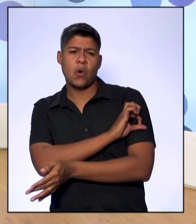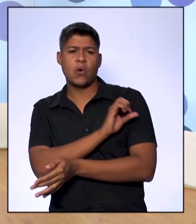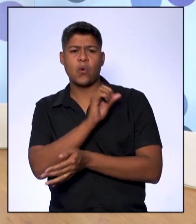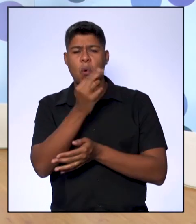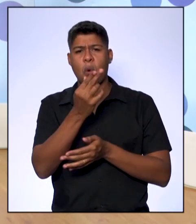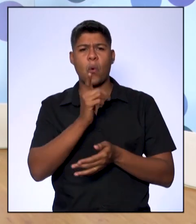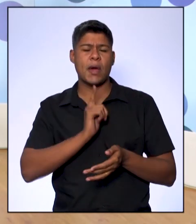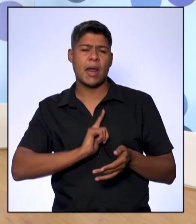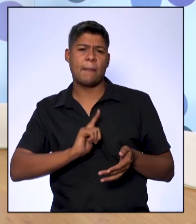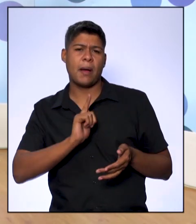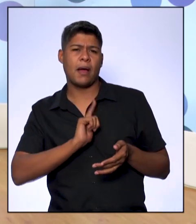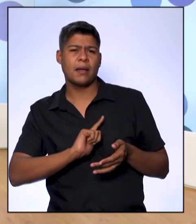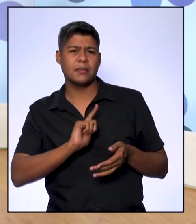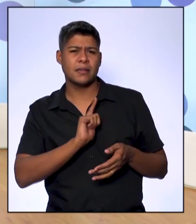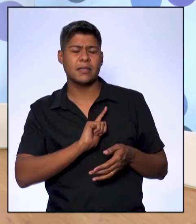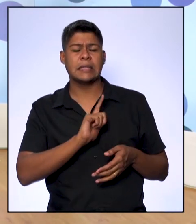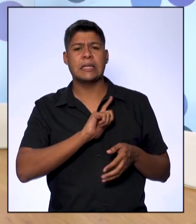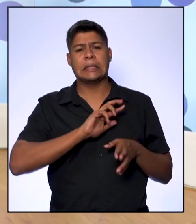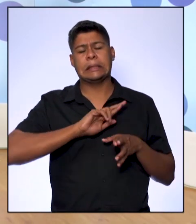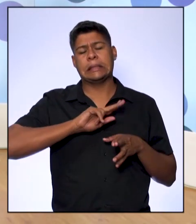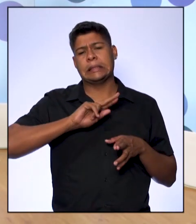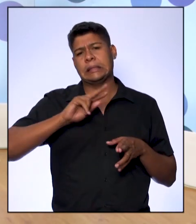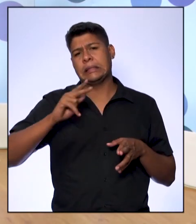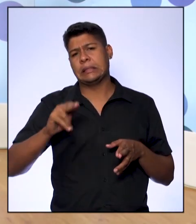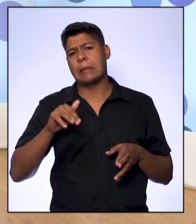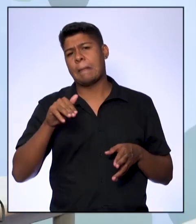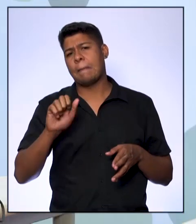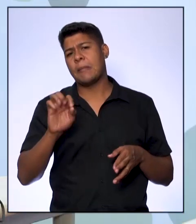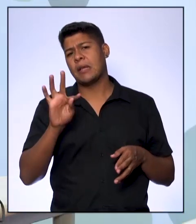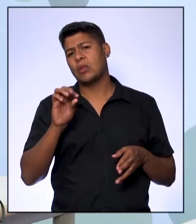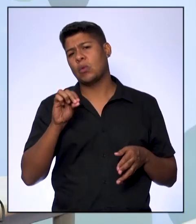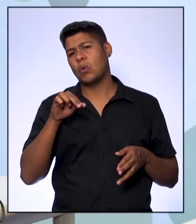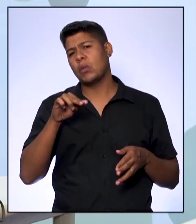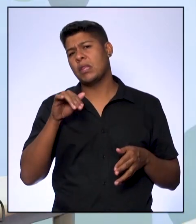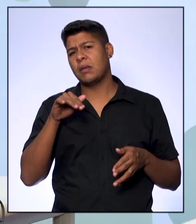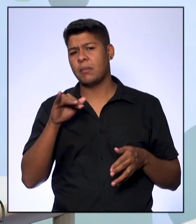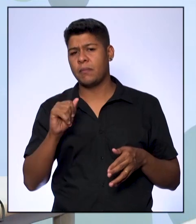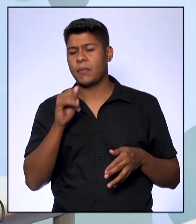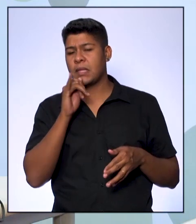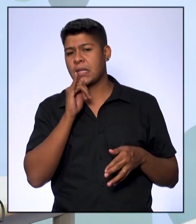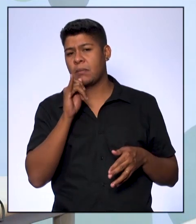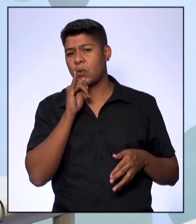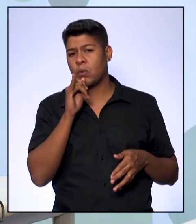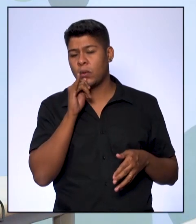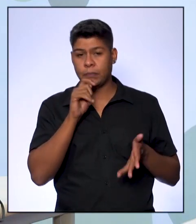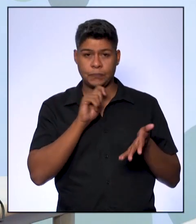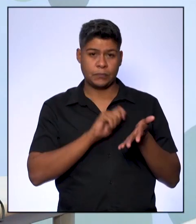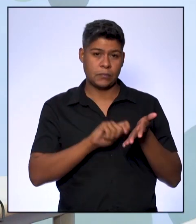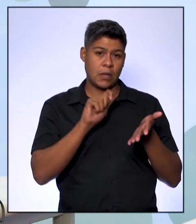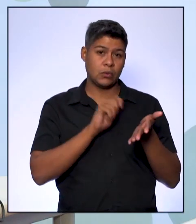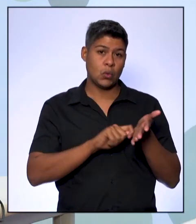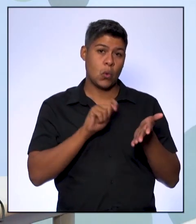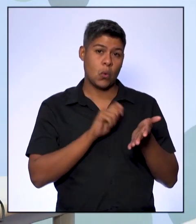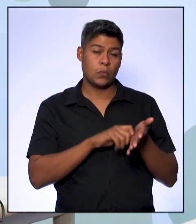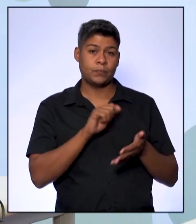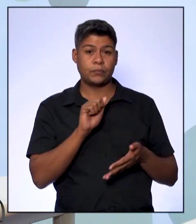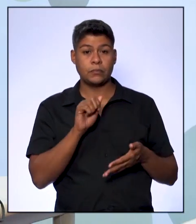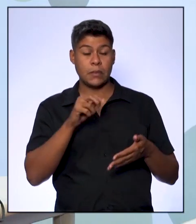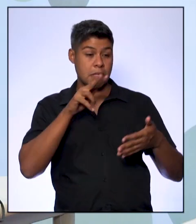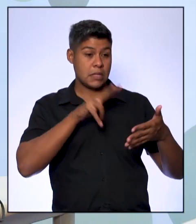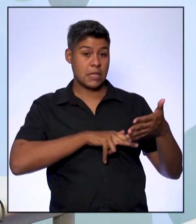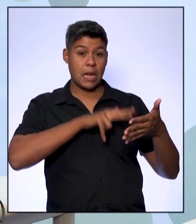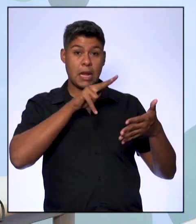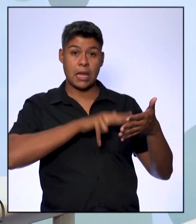ou numa gramática né de tipos de metonímia nós temos outros tipos por exemplo mauro o autor pela obra quando eu